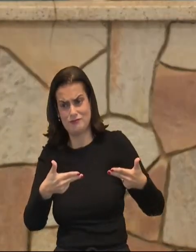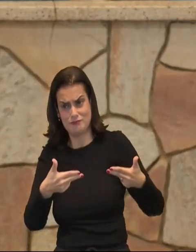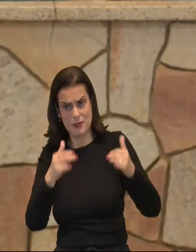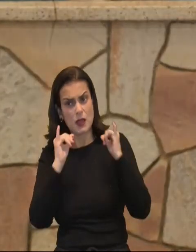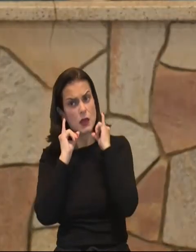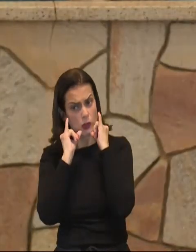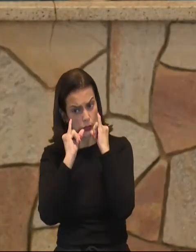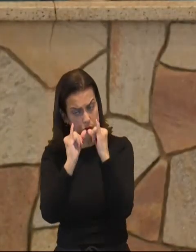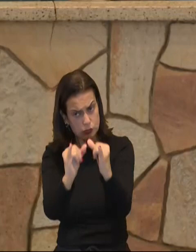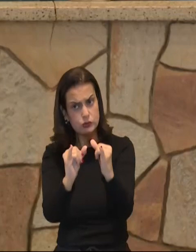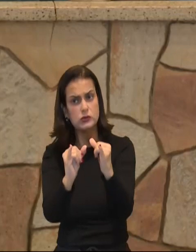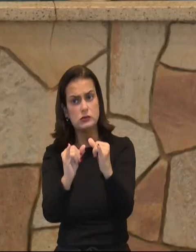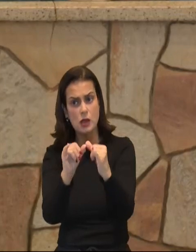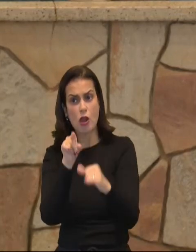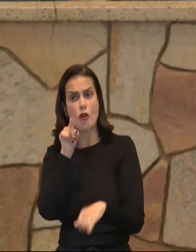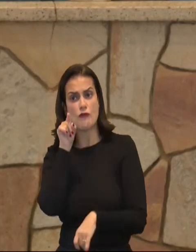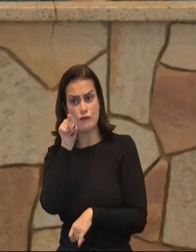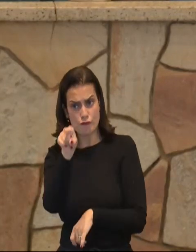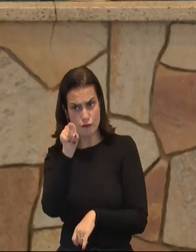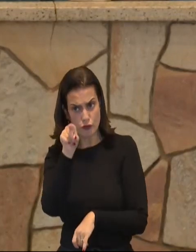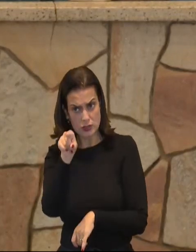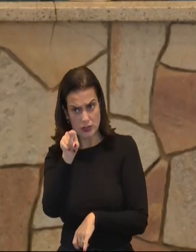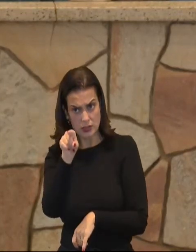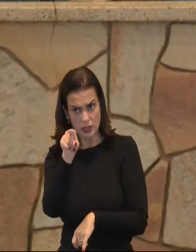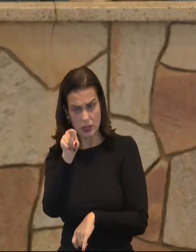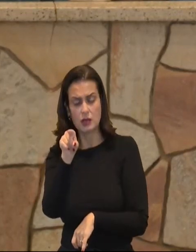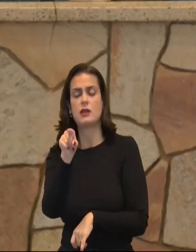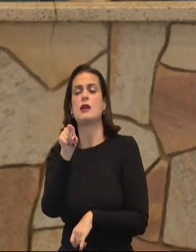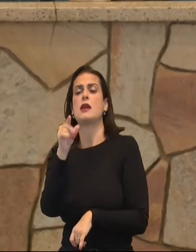disse: você é meu